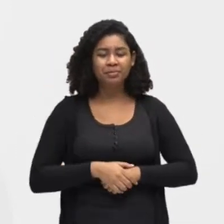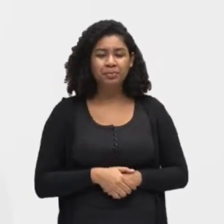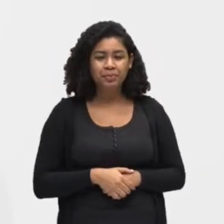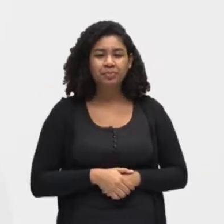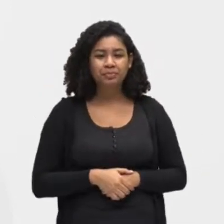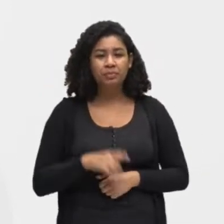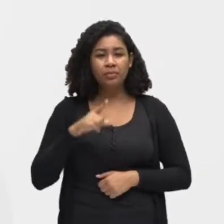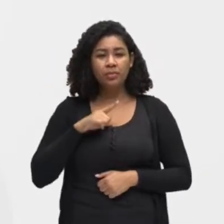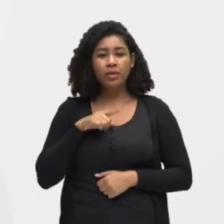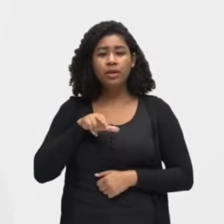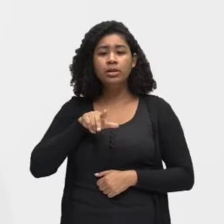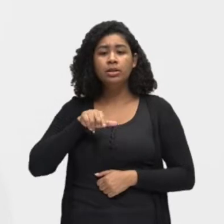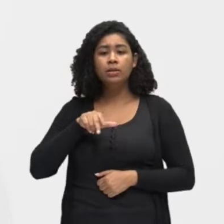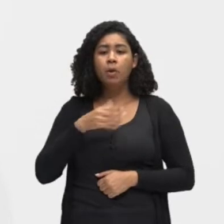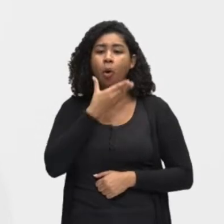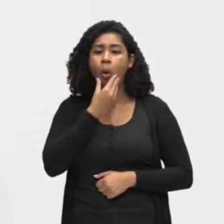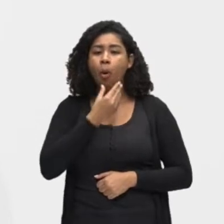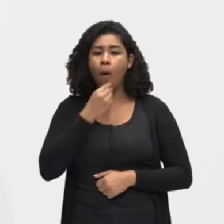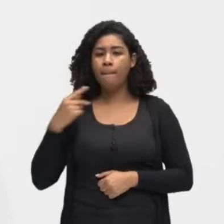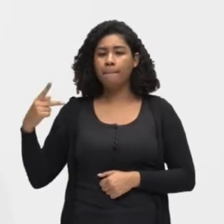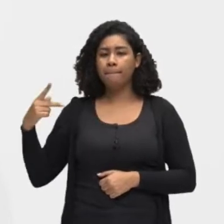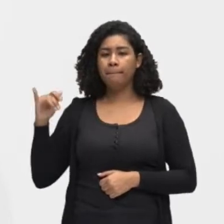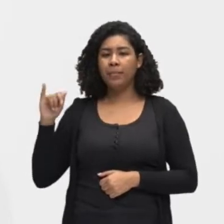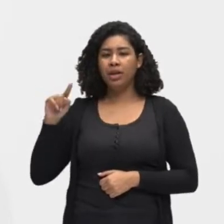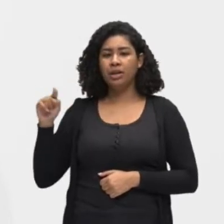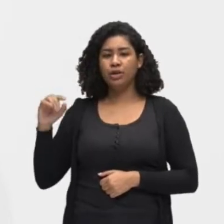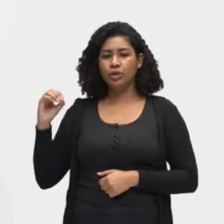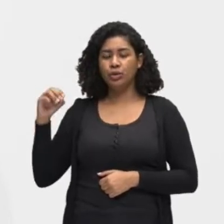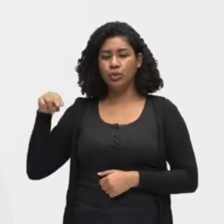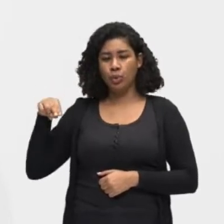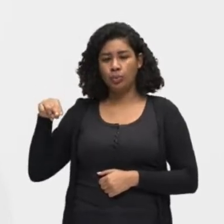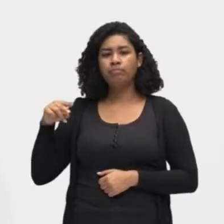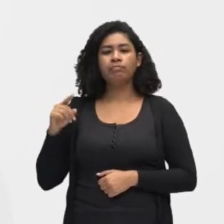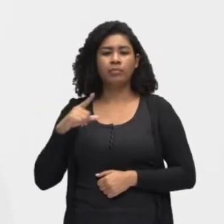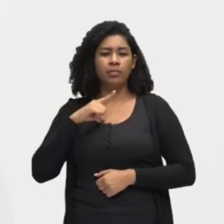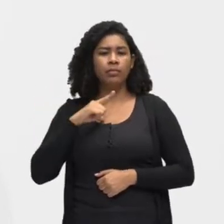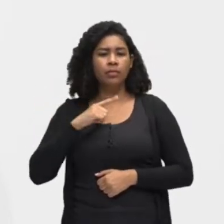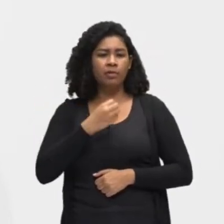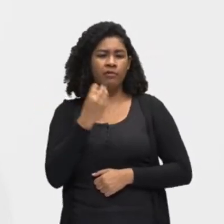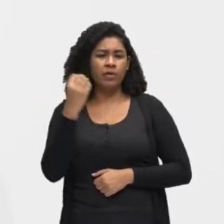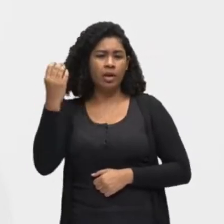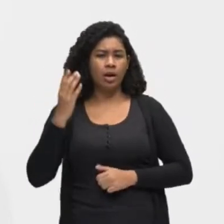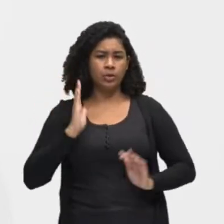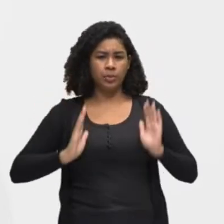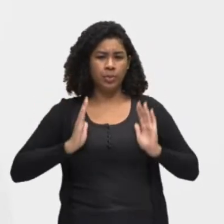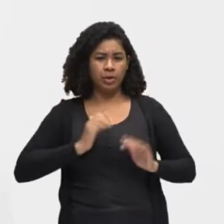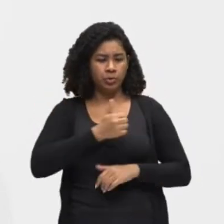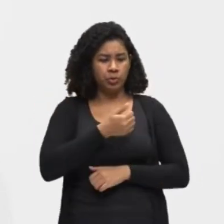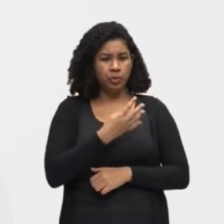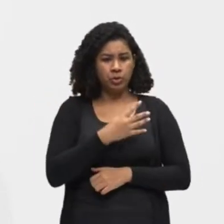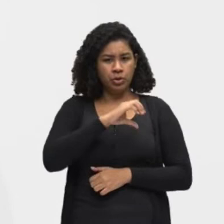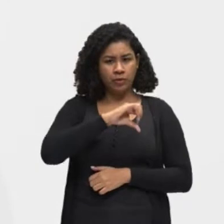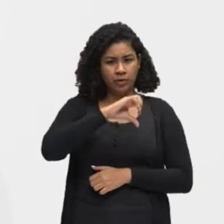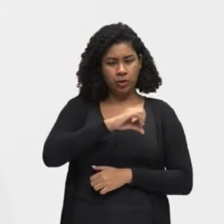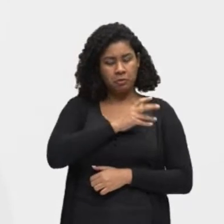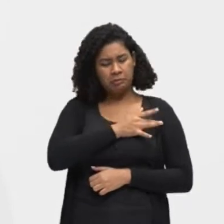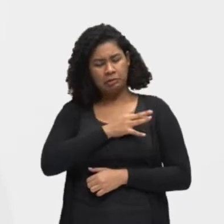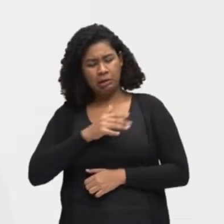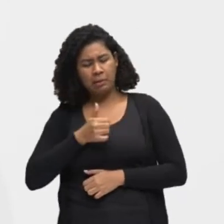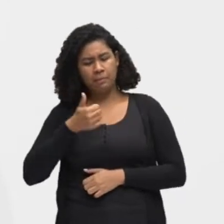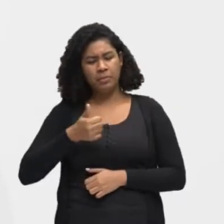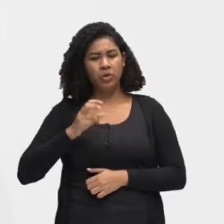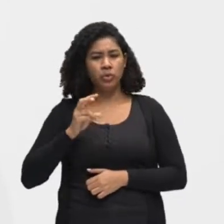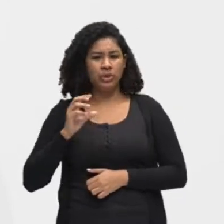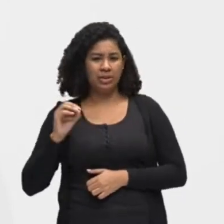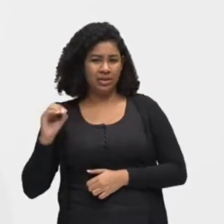irmãos Pinzon, e as suas viagens vão tratar entre os anos de 1499 e 1500. A viagem dos irmãos